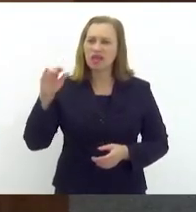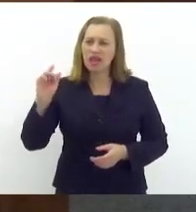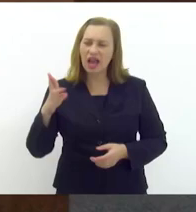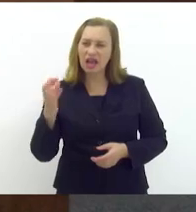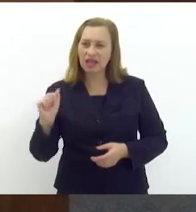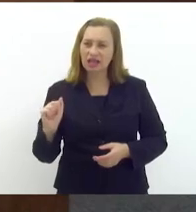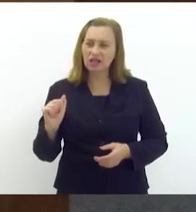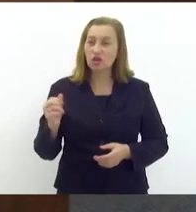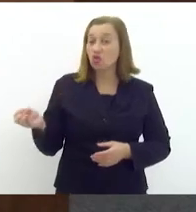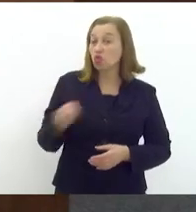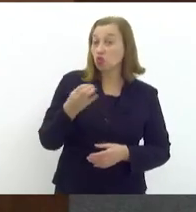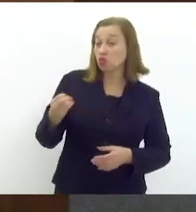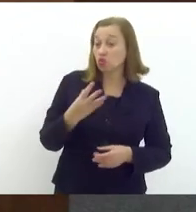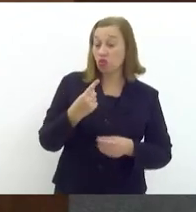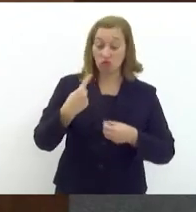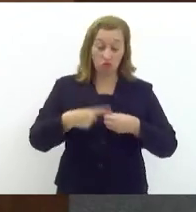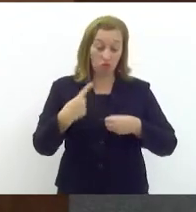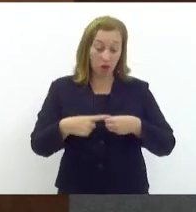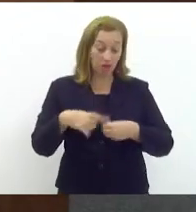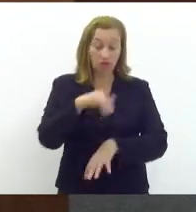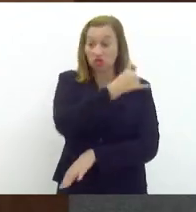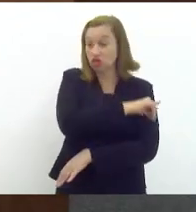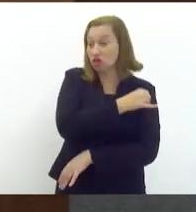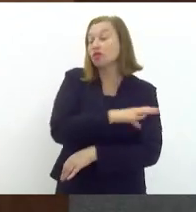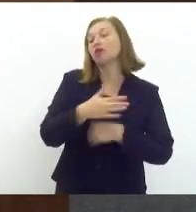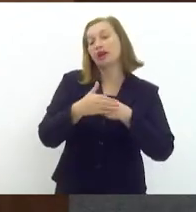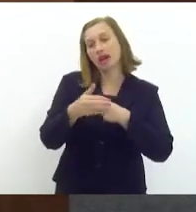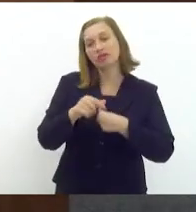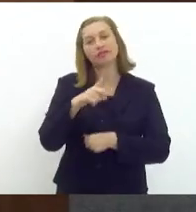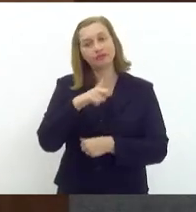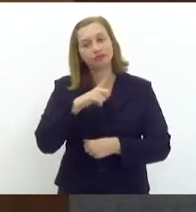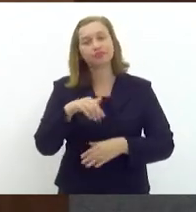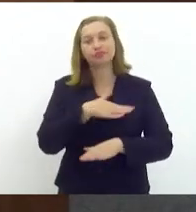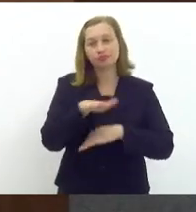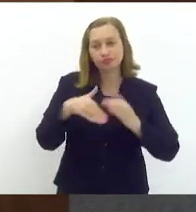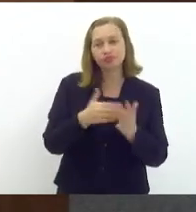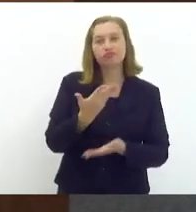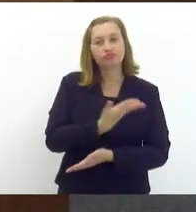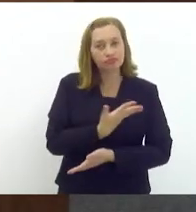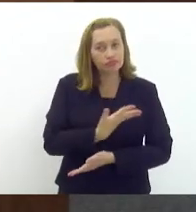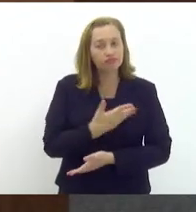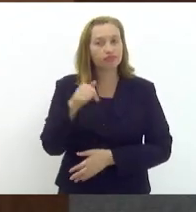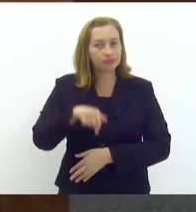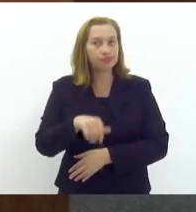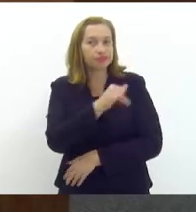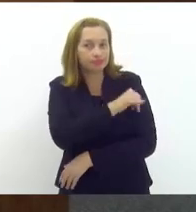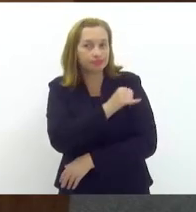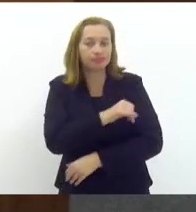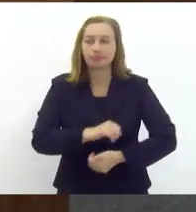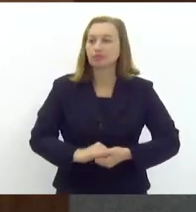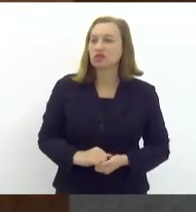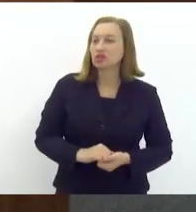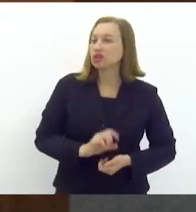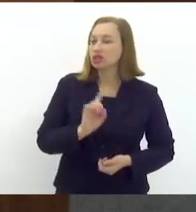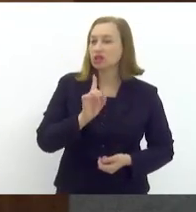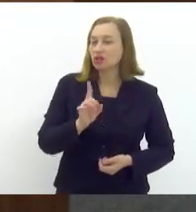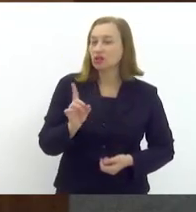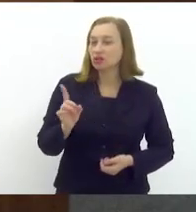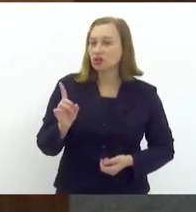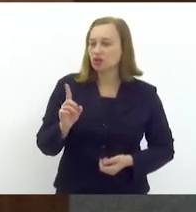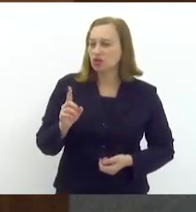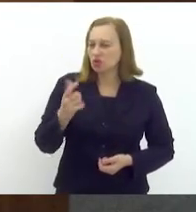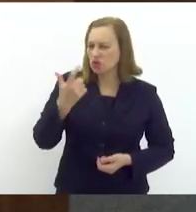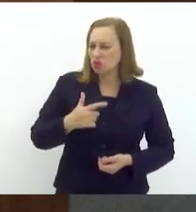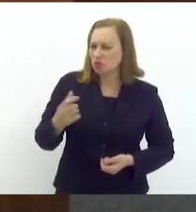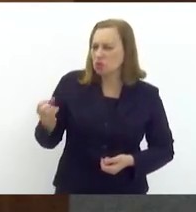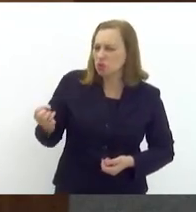do Rio de Janeiro e aí com todo o carinho que eu tenho pela capital e por todos os colegas que são aqui da capital Nós não somos um novo bairro do Rio de Janeiro